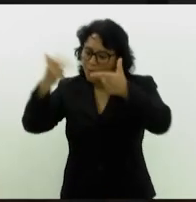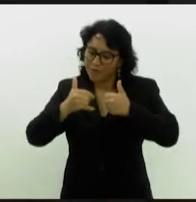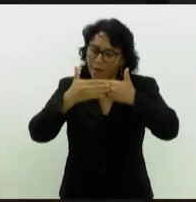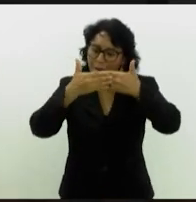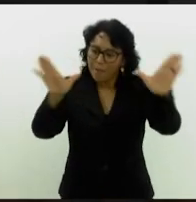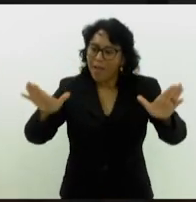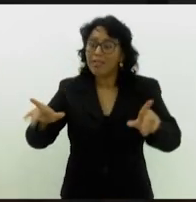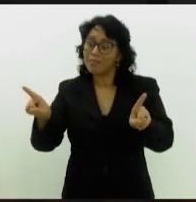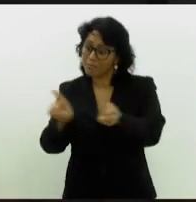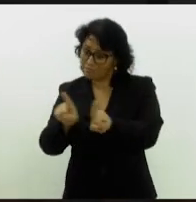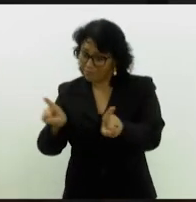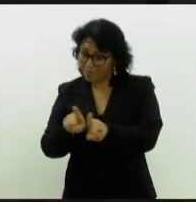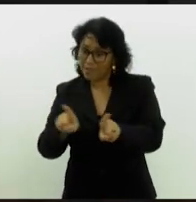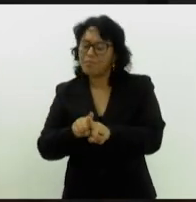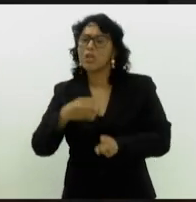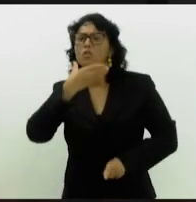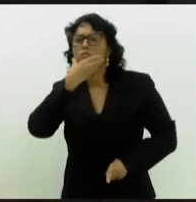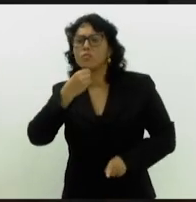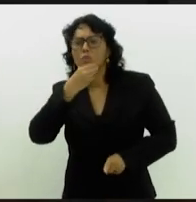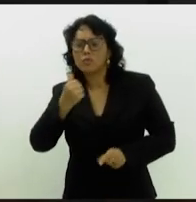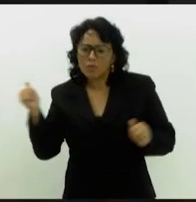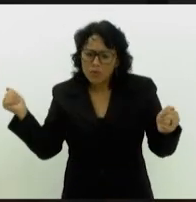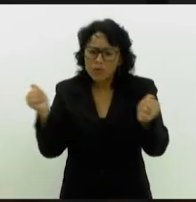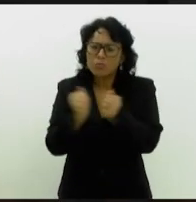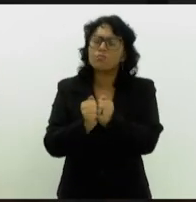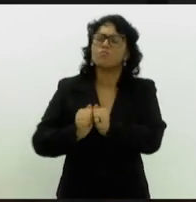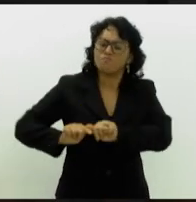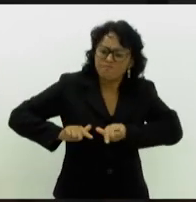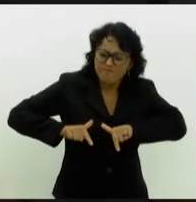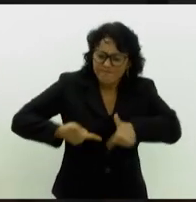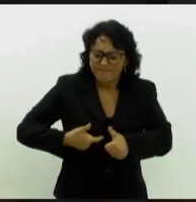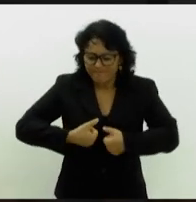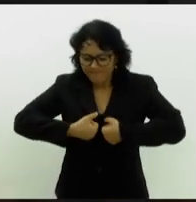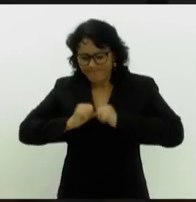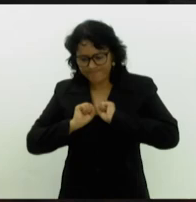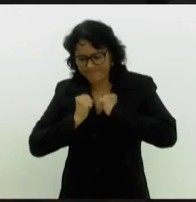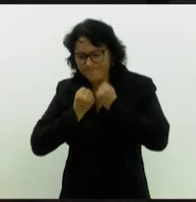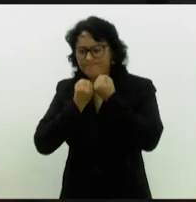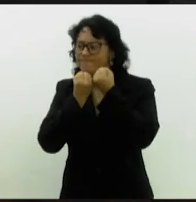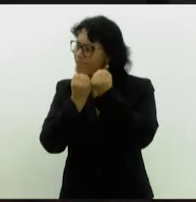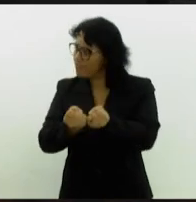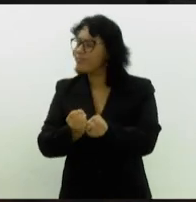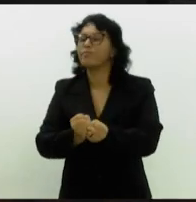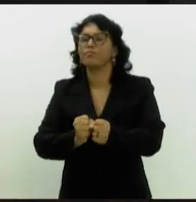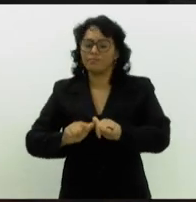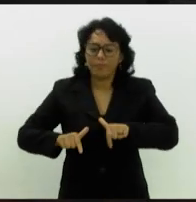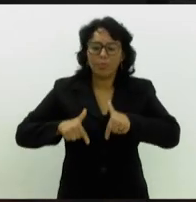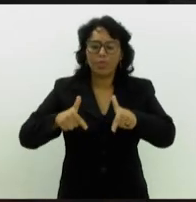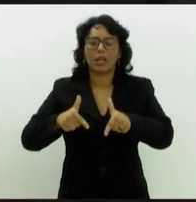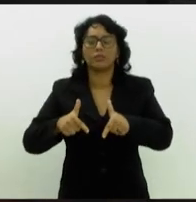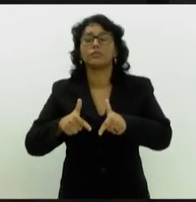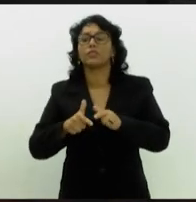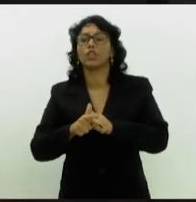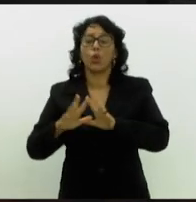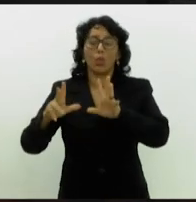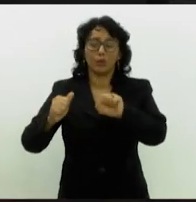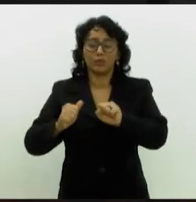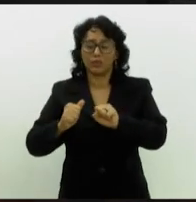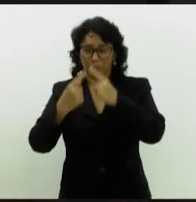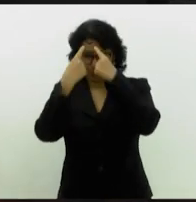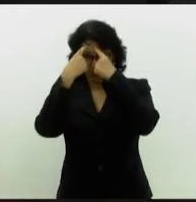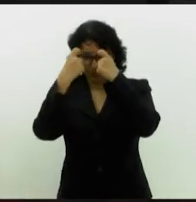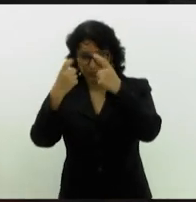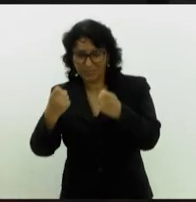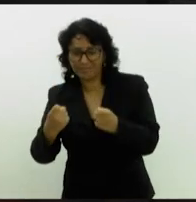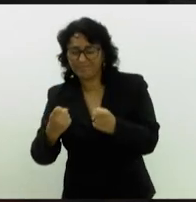todos os homens que também que lutam aguerrido tipo de violência contra as mulheres para que a gente possa aí a